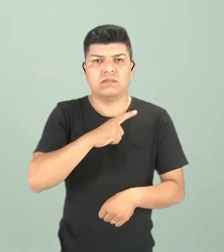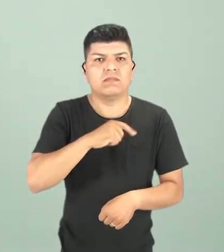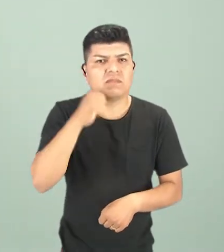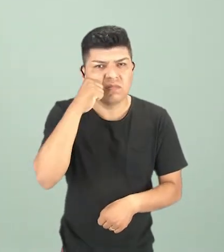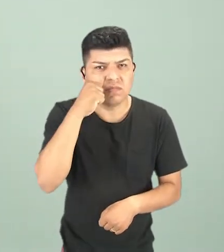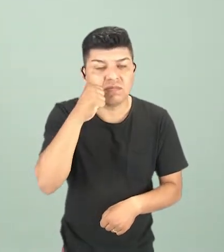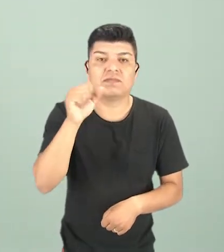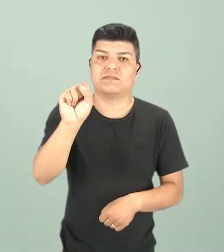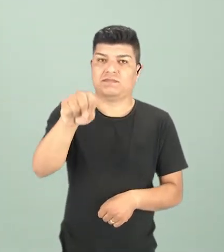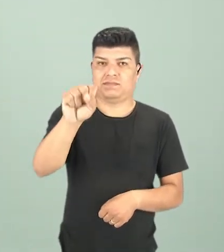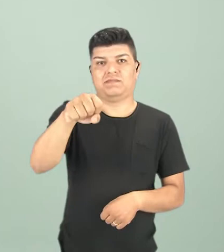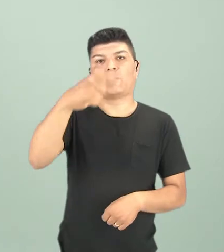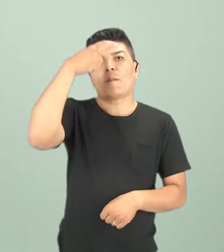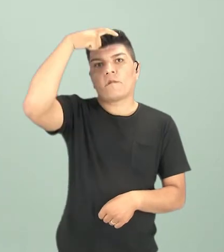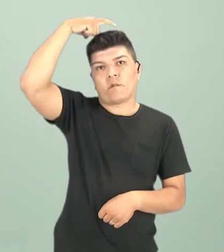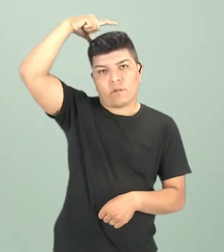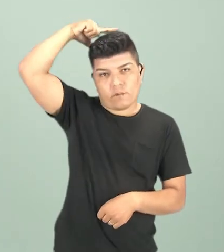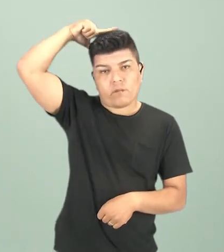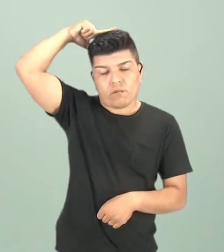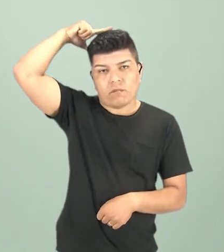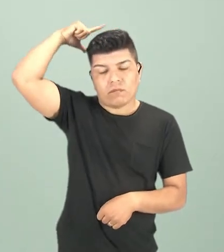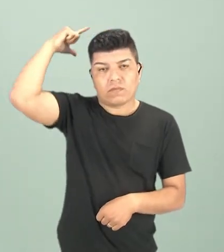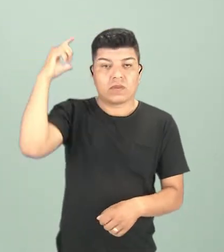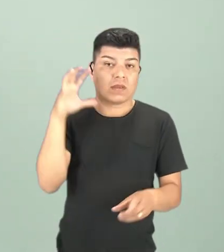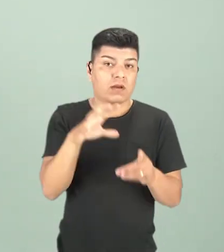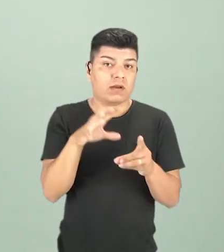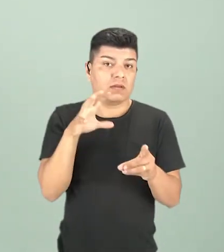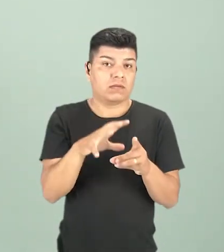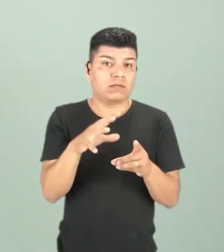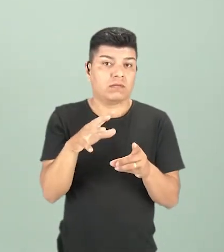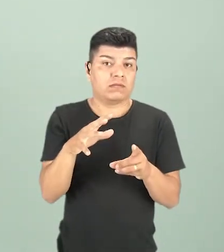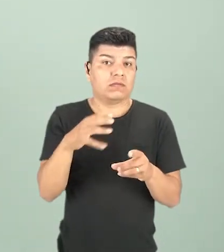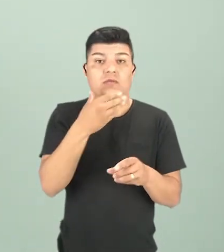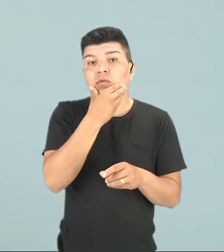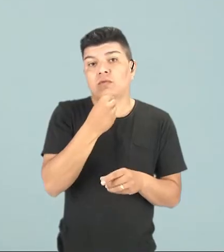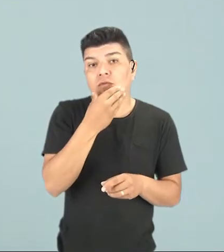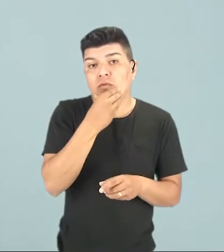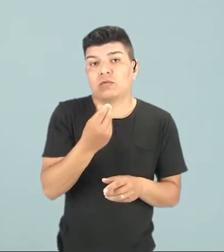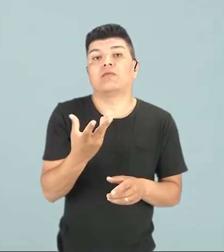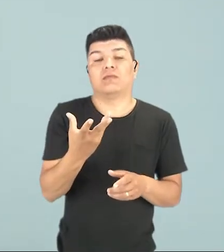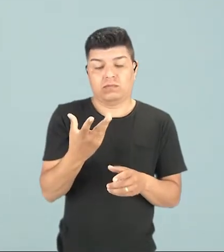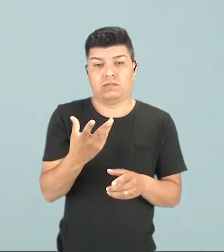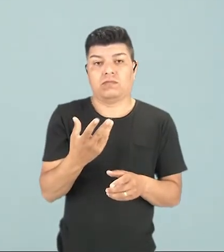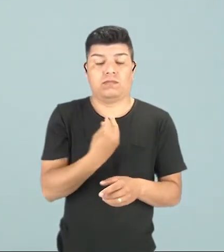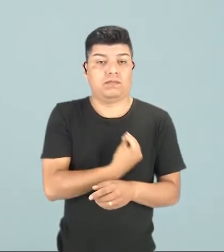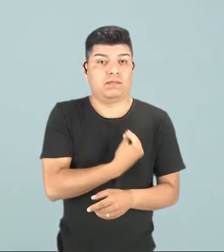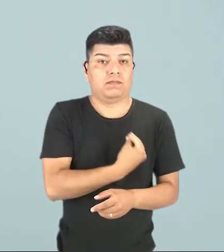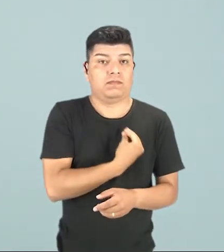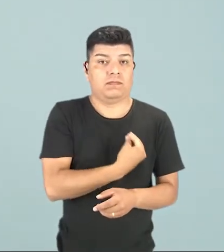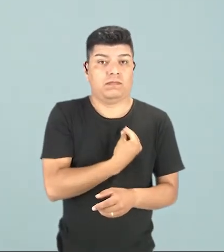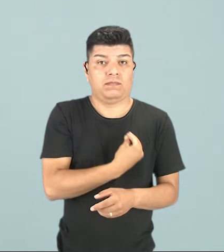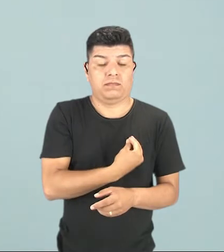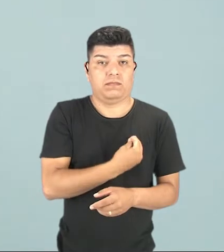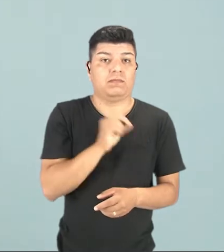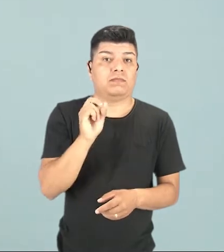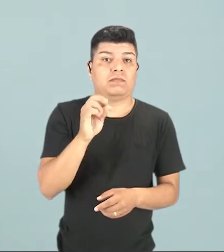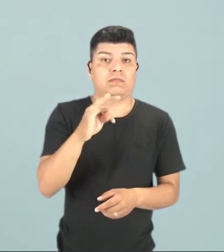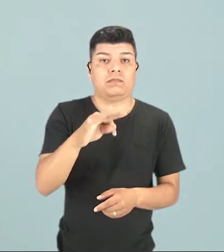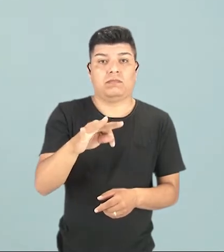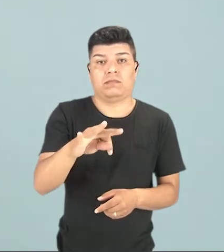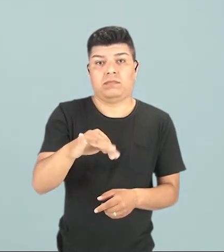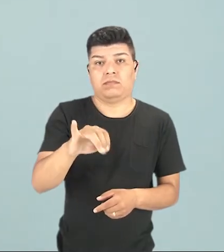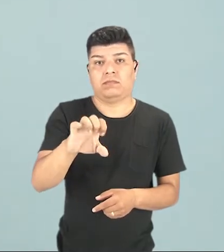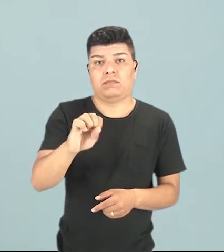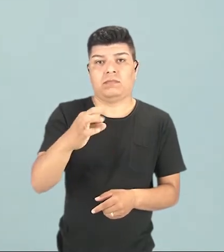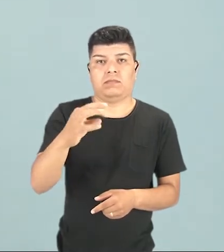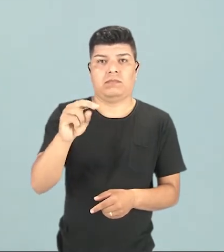calvas? Sim, mas é raro, né? A influência do sexo masculino faz com que, né, a presença maior de testosterona